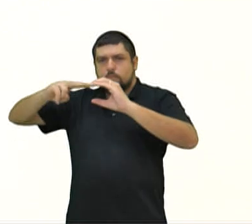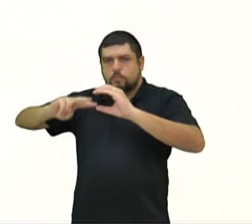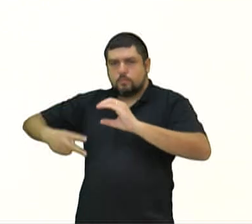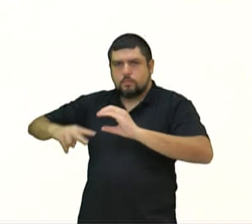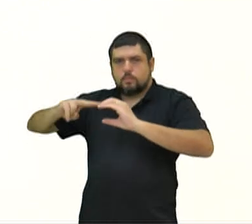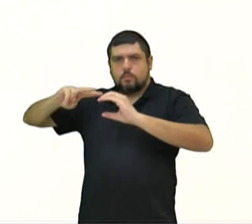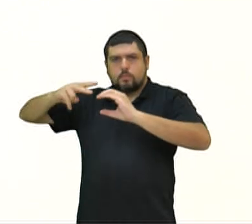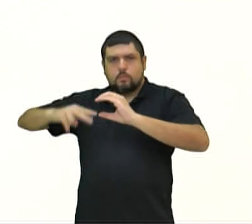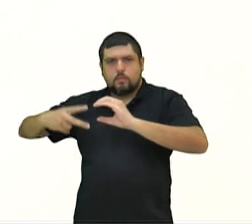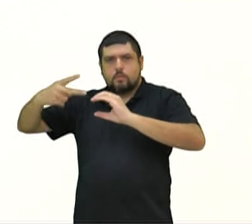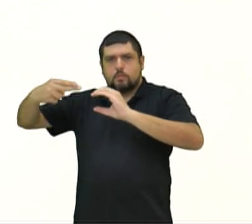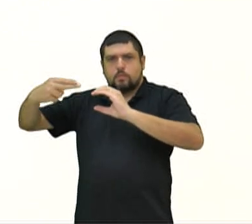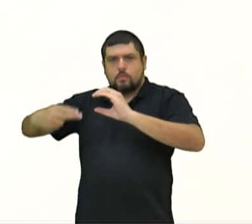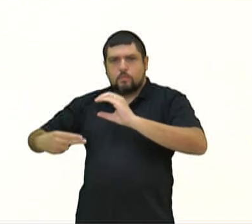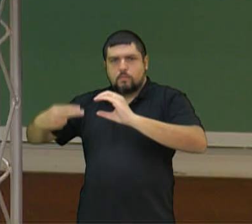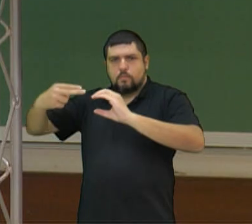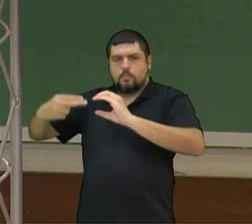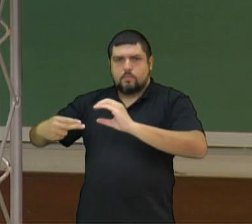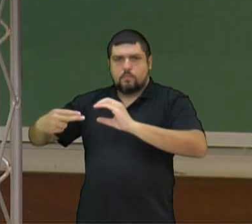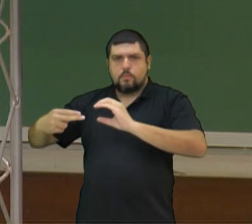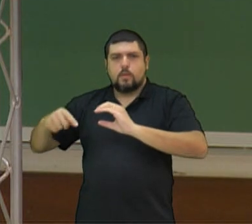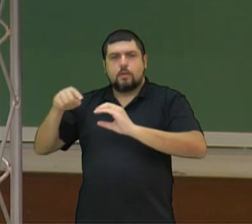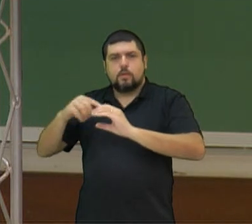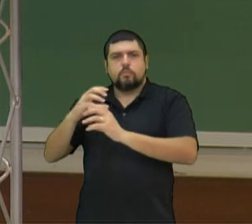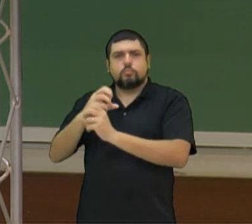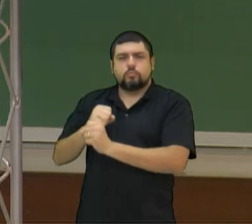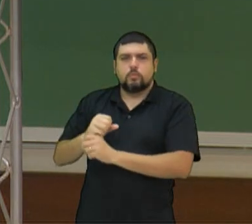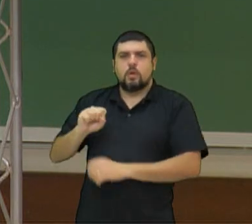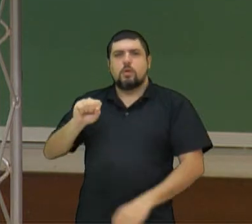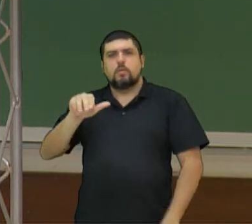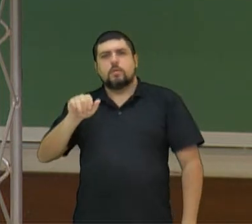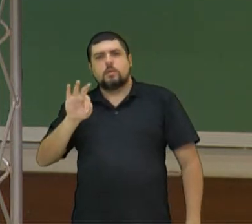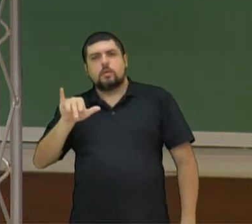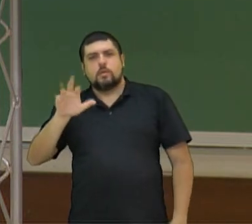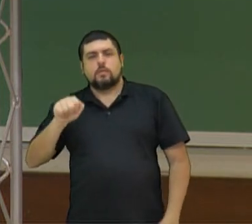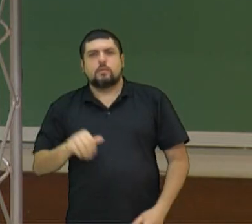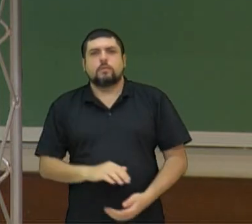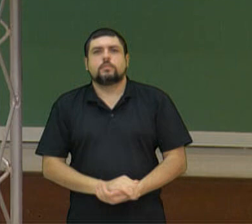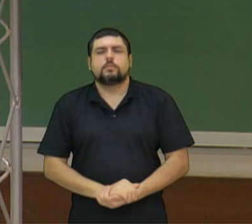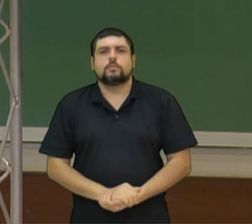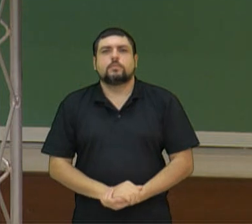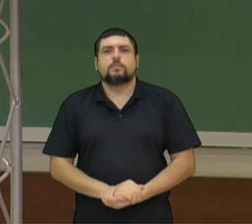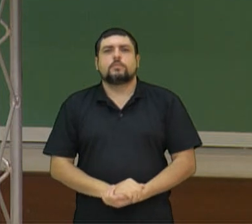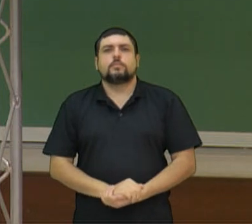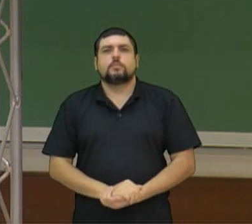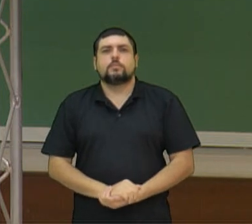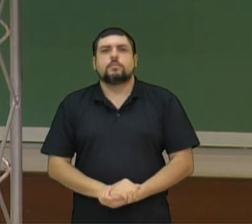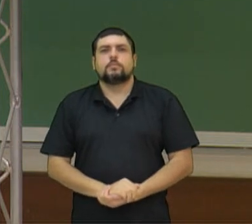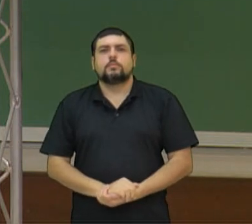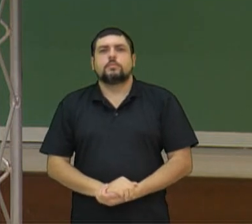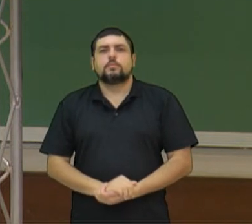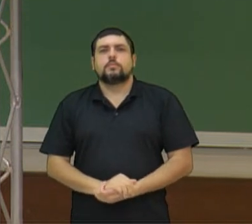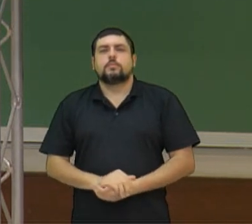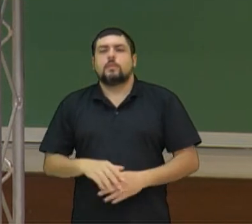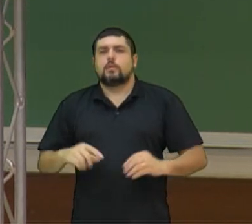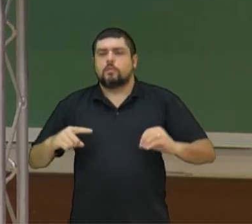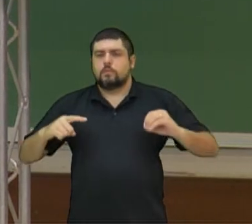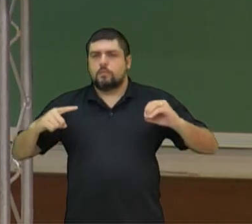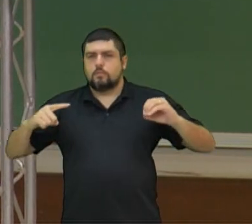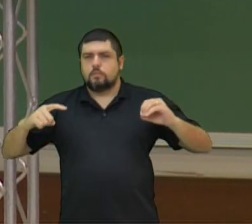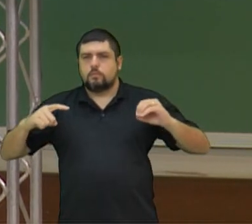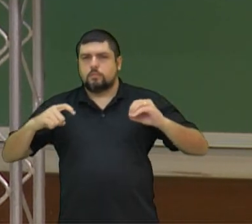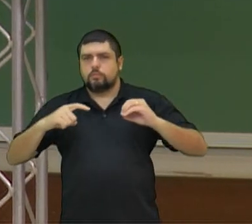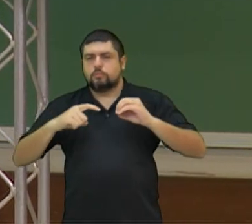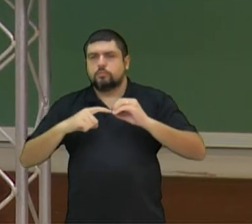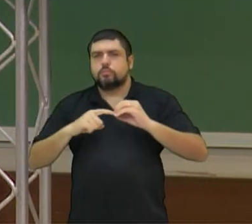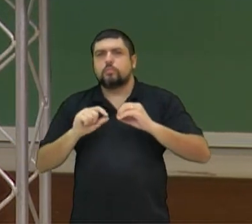gameta, célula diploide, célula somática. Muito bem. Após a fecundação vai ter a produção do